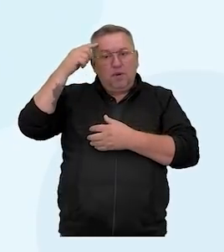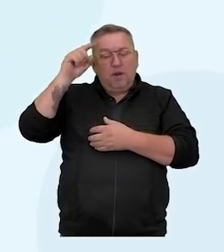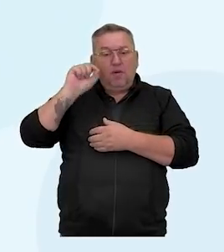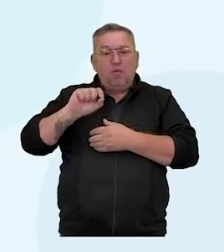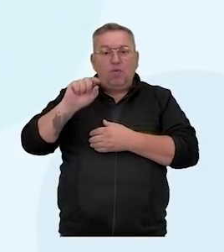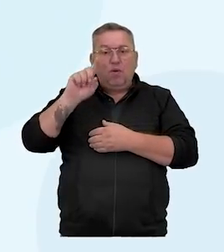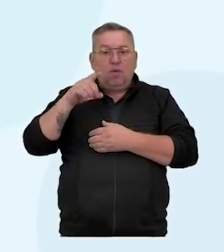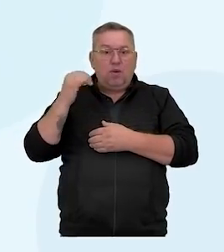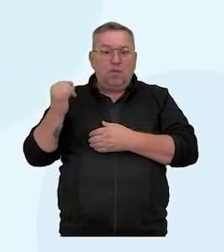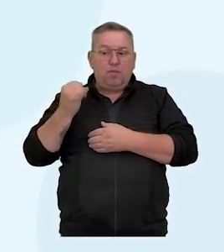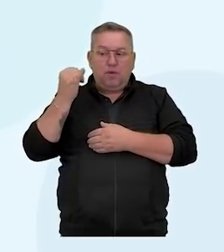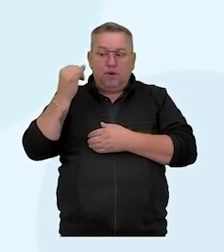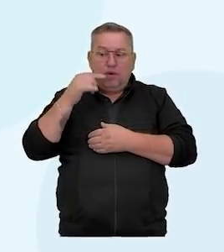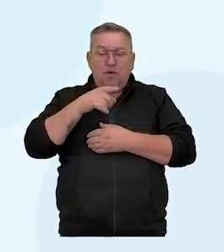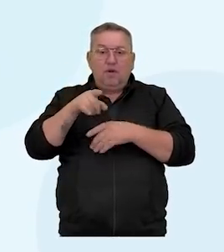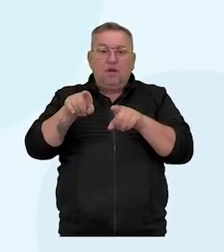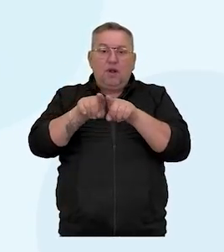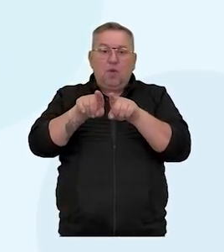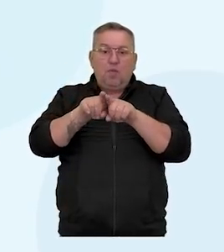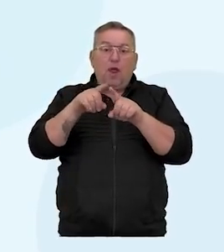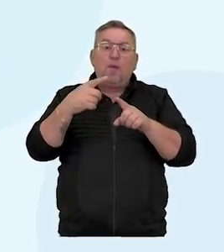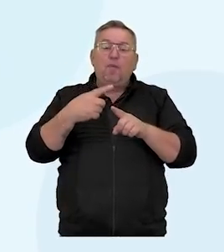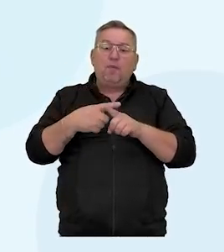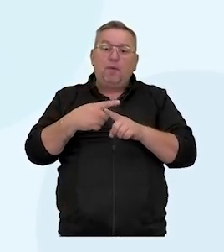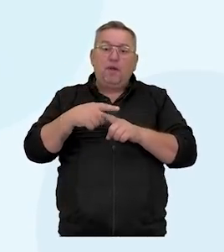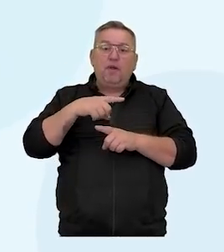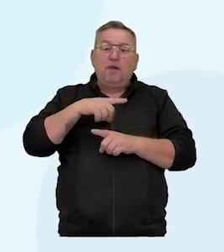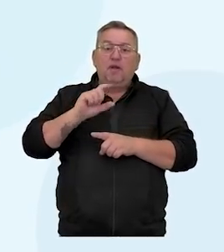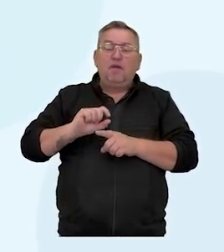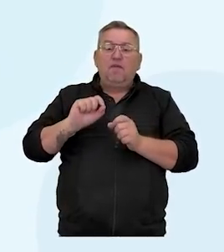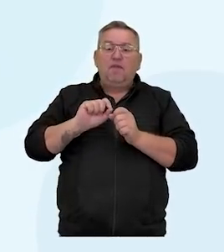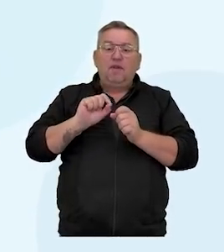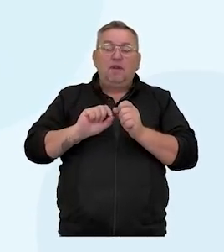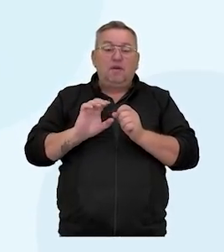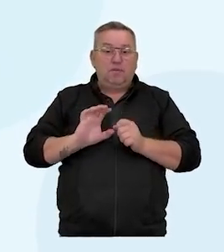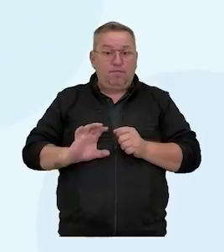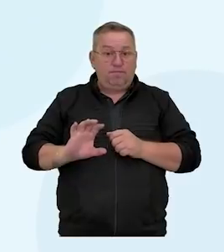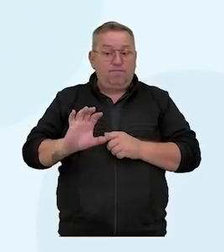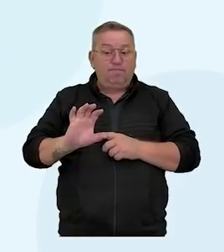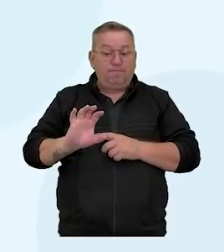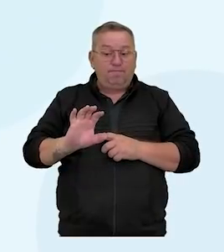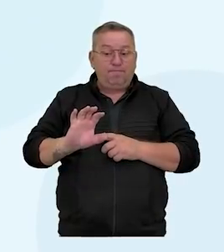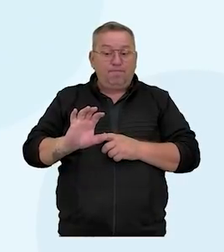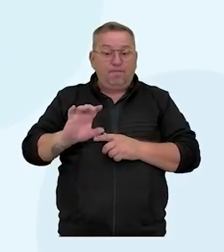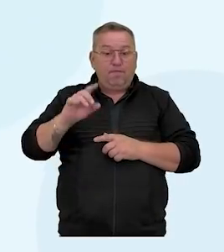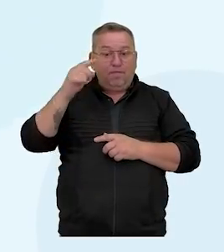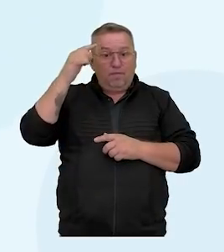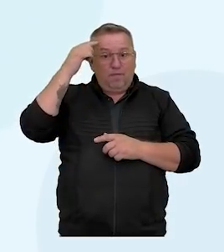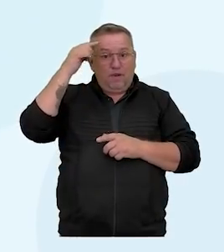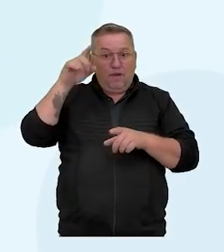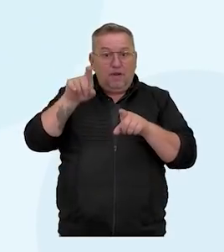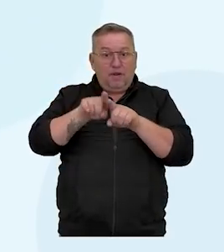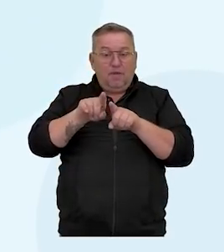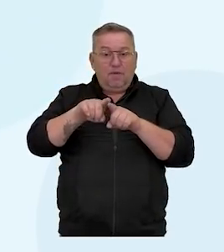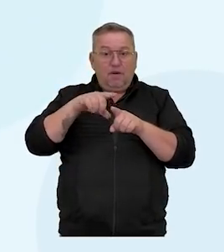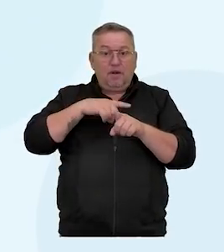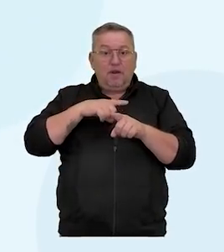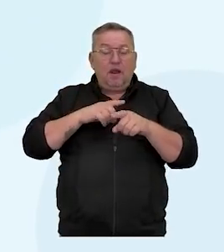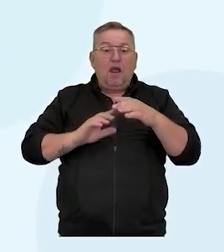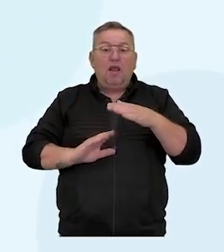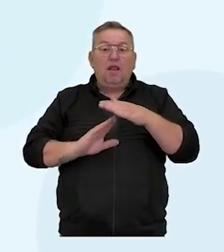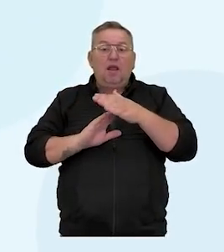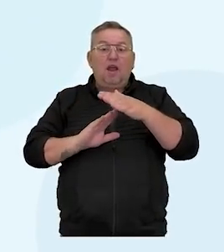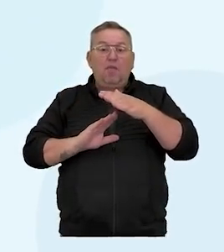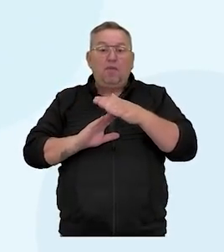quão é importante isso para eles e por que que eles estão, né, fazendo isso, e pensar em ter alguns limites,